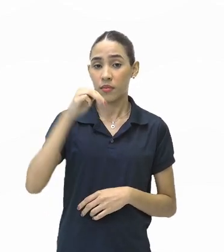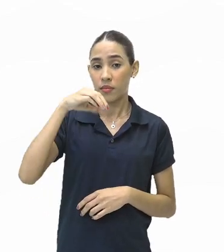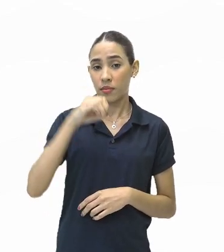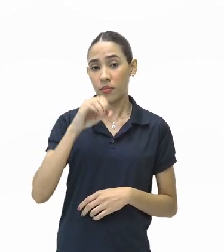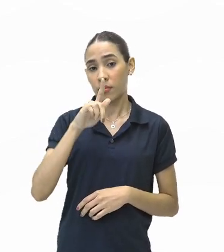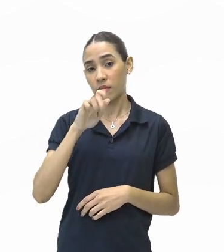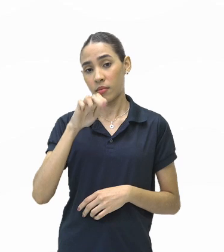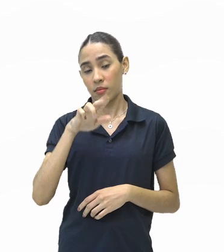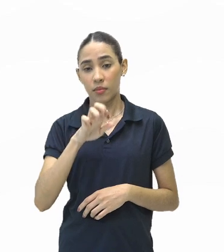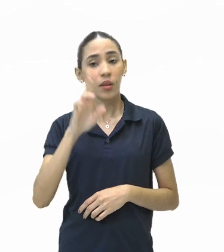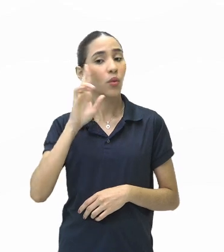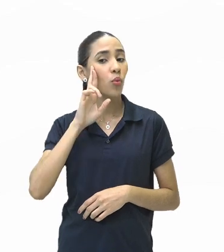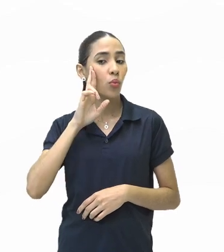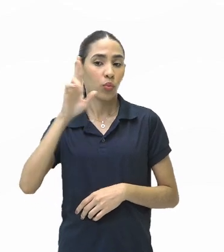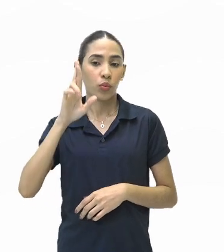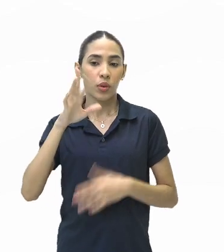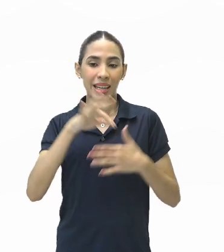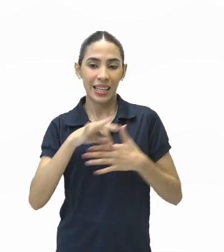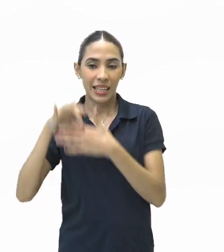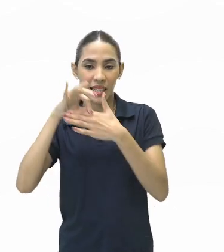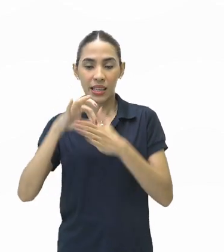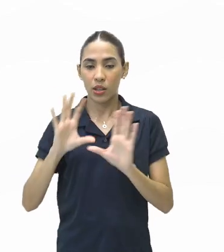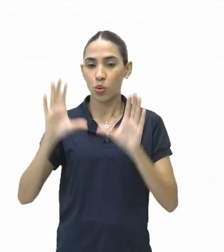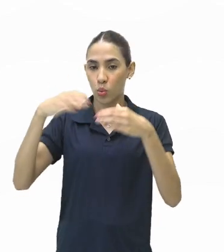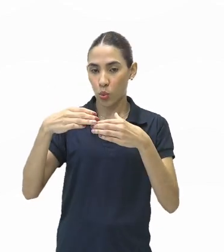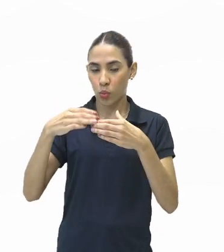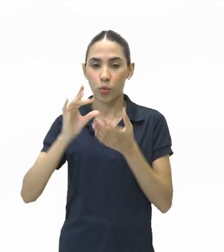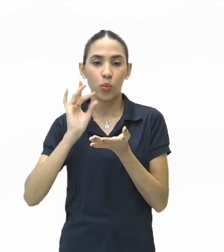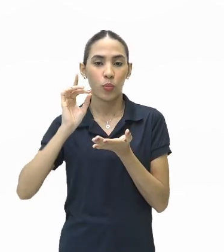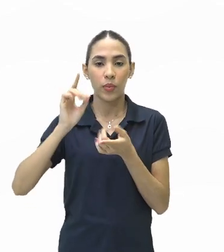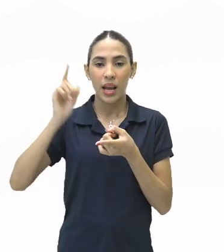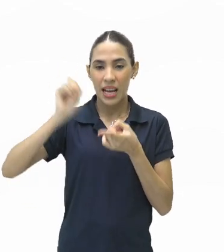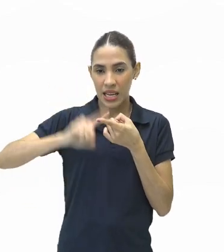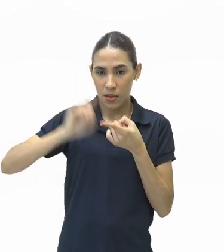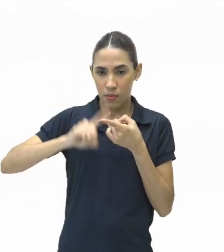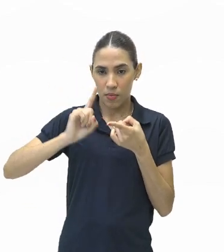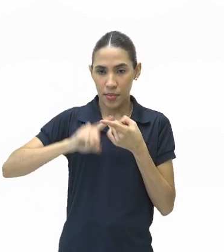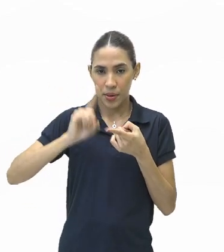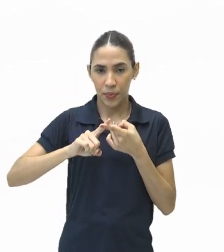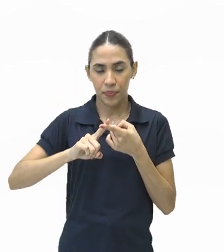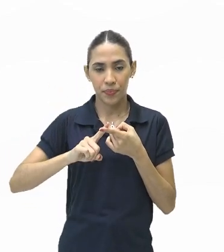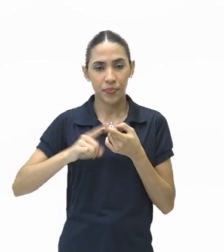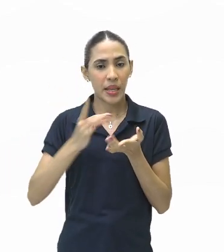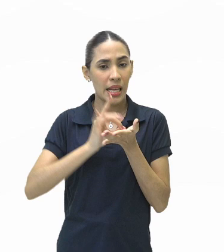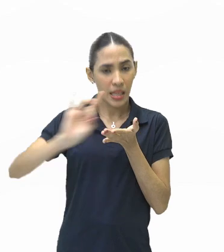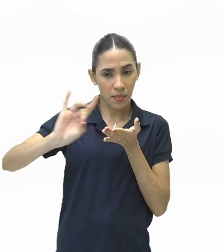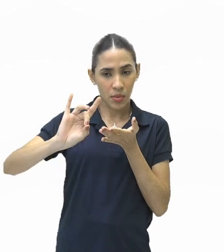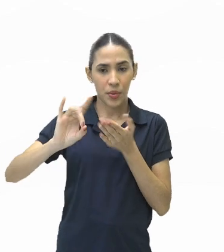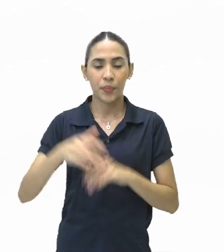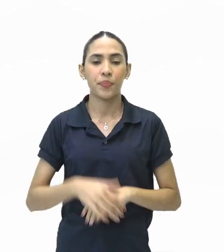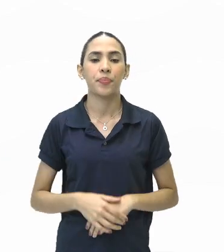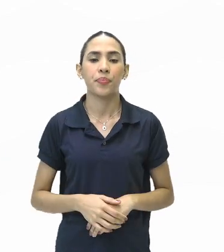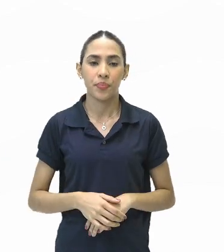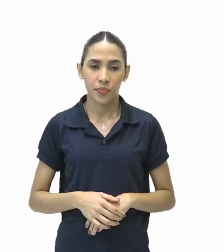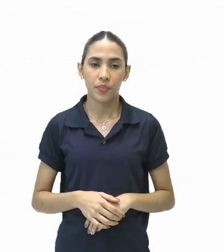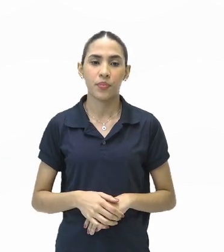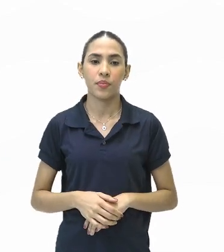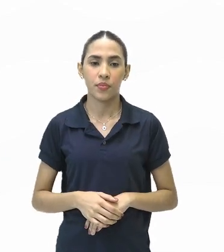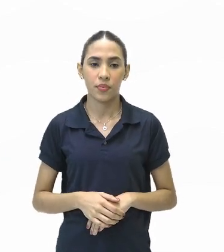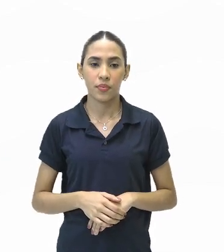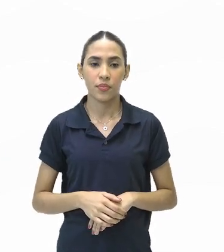o líder dos jagunços inimigos. Então veja que tem ali, eles se unem para matar o Joca e aí ele se torna o líder desses